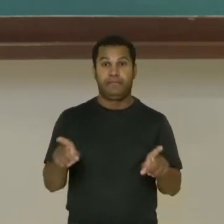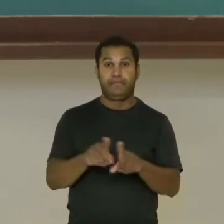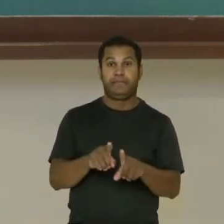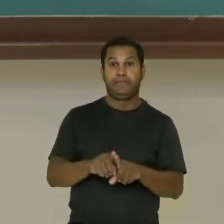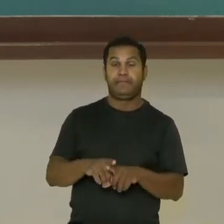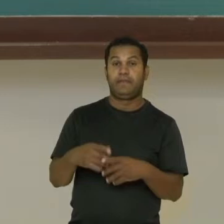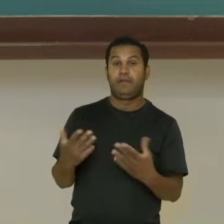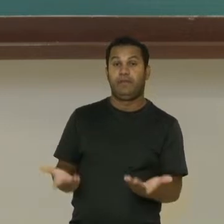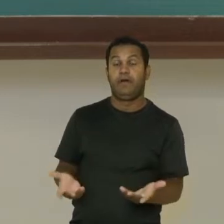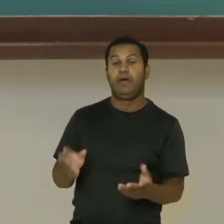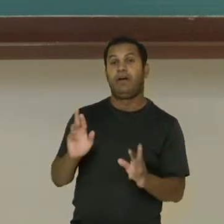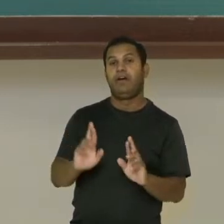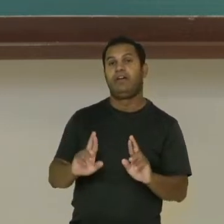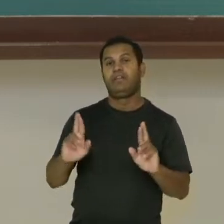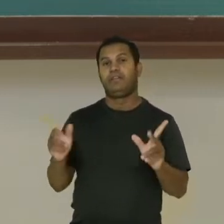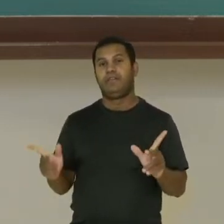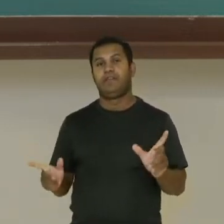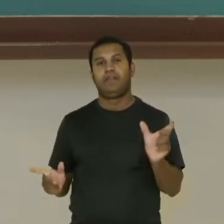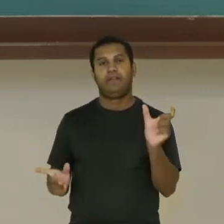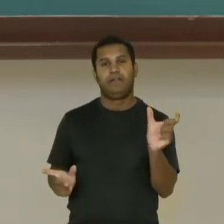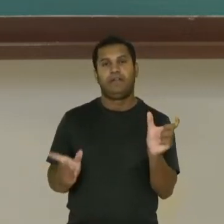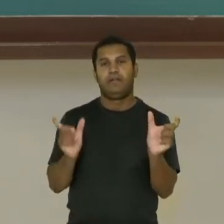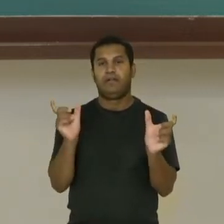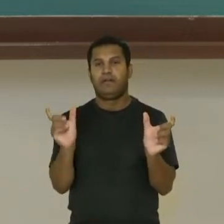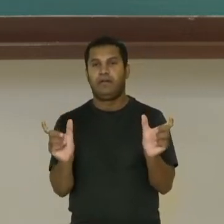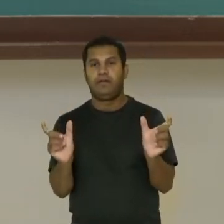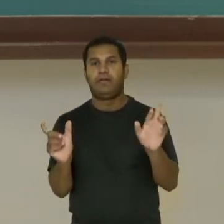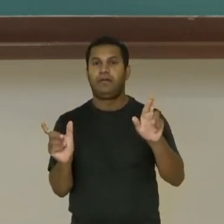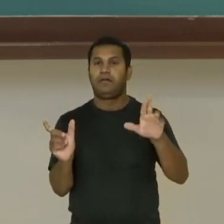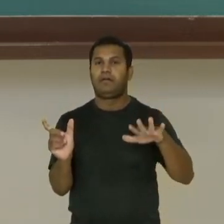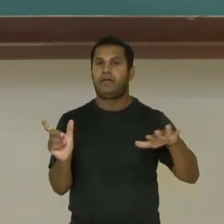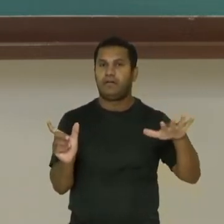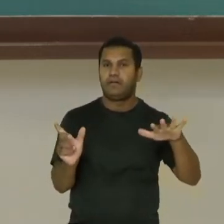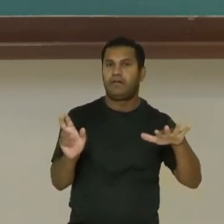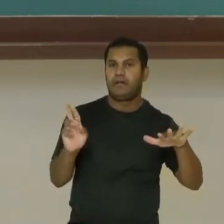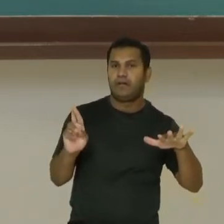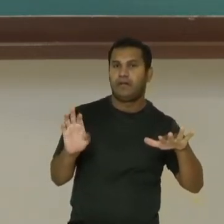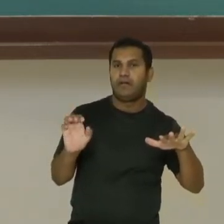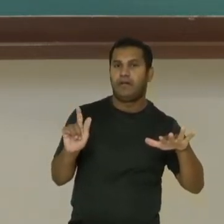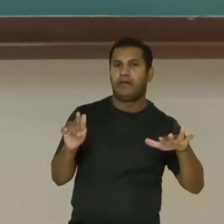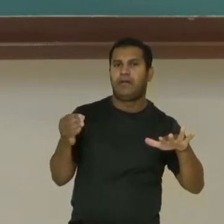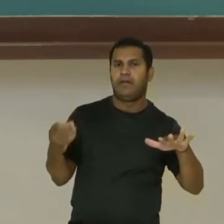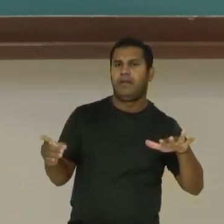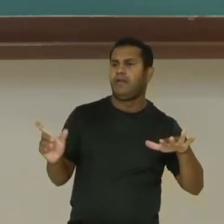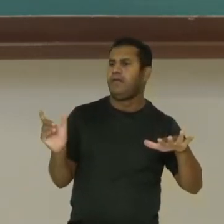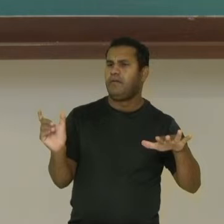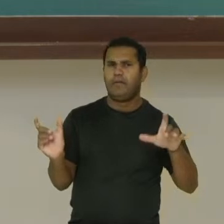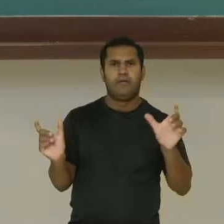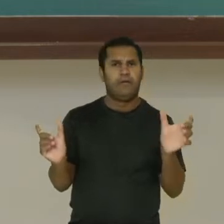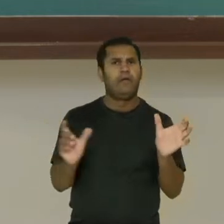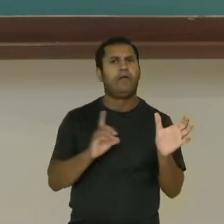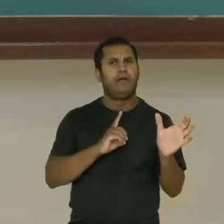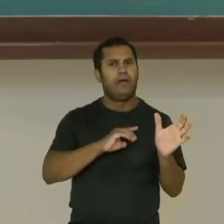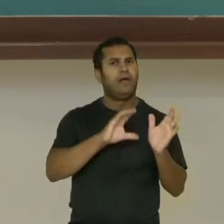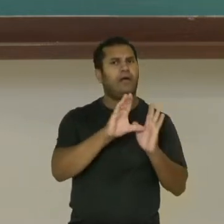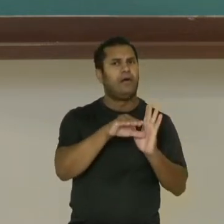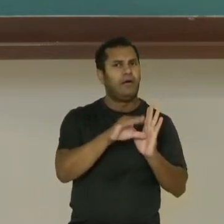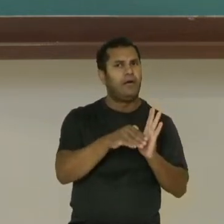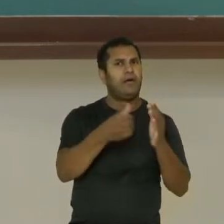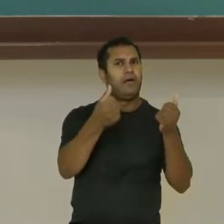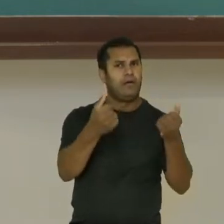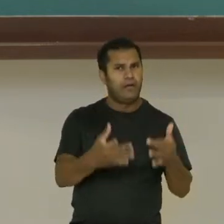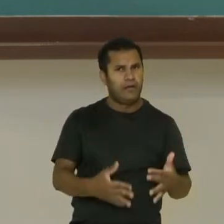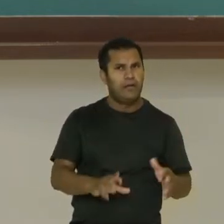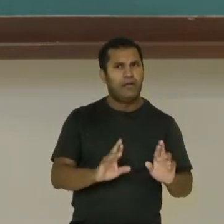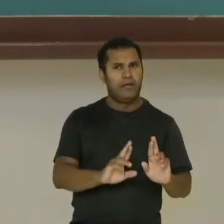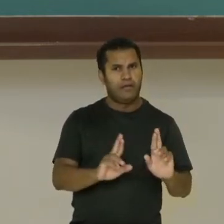e região, entre essas duas palavrinhas, né? Cada uma significa um conceito ou uma explicação. Elas